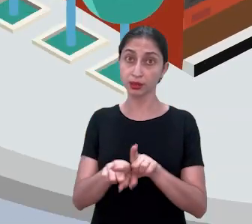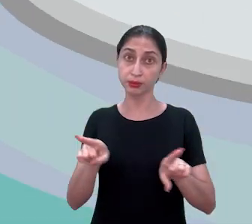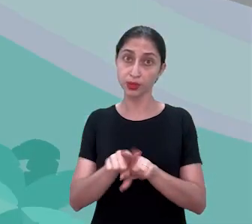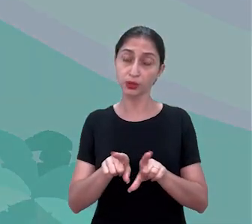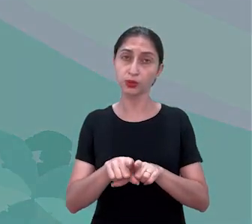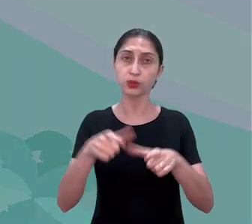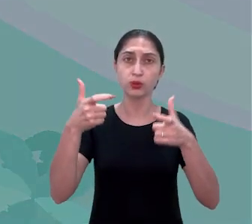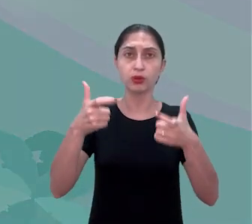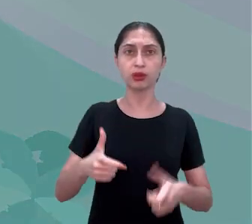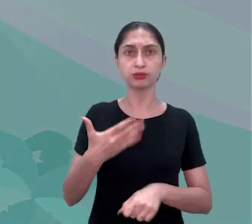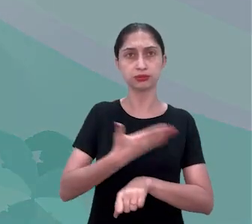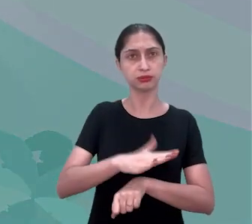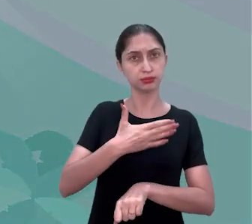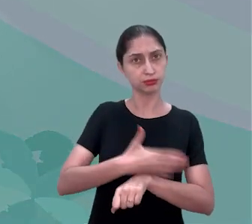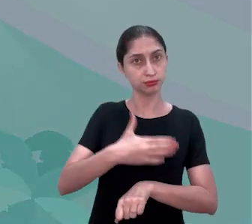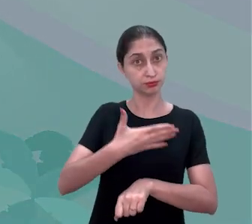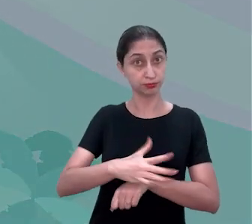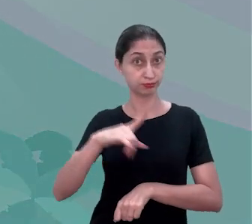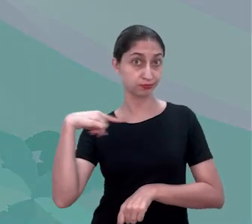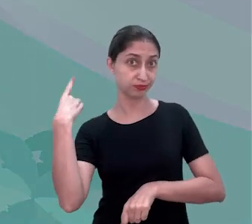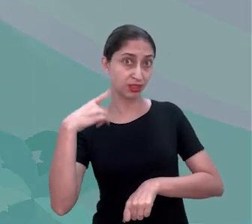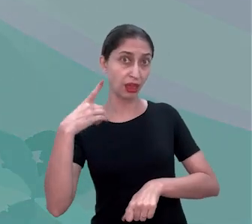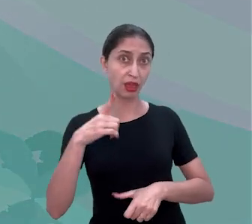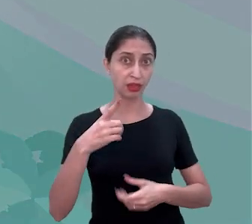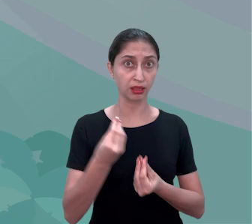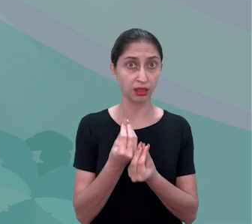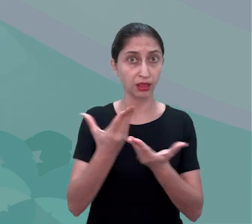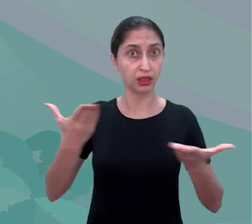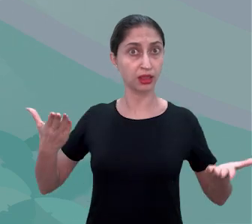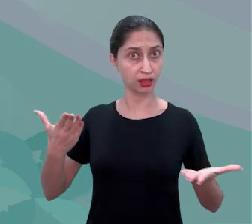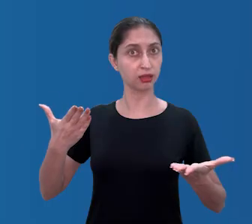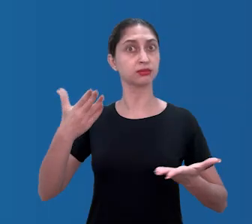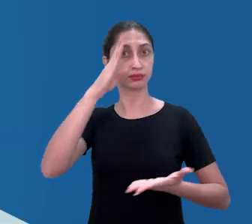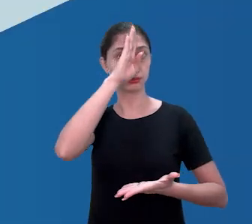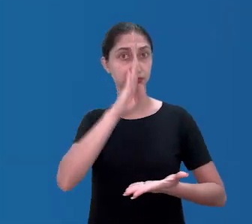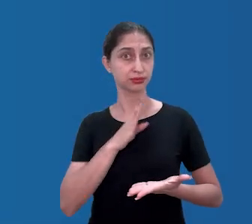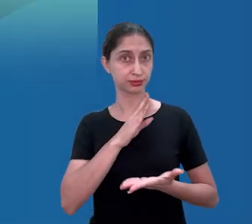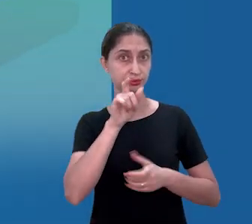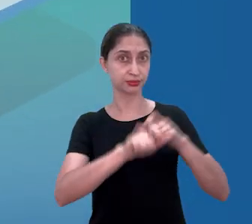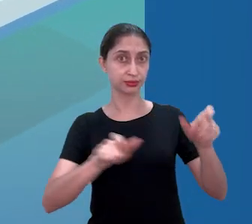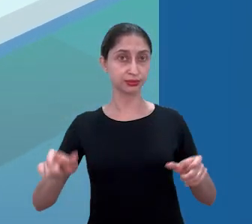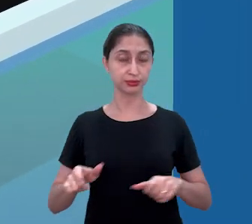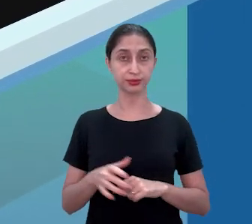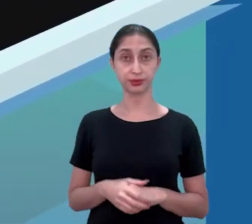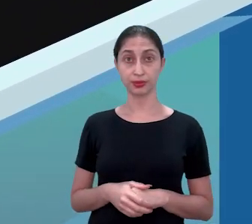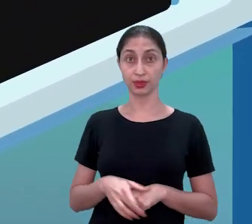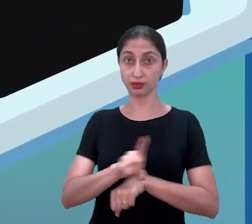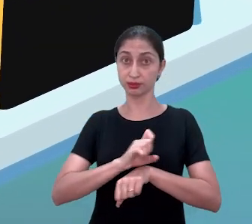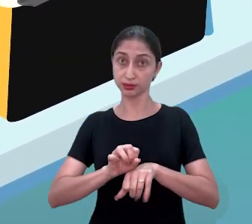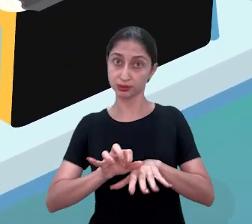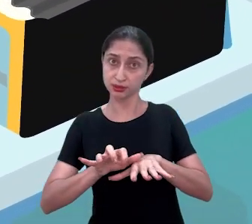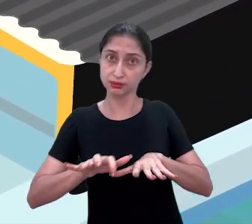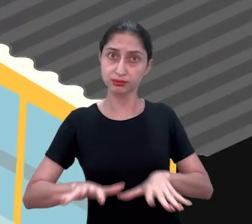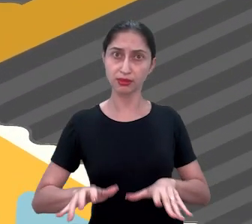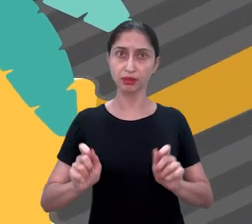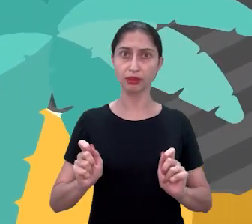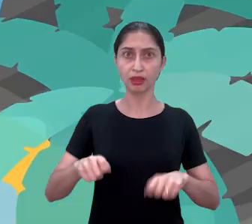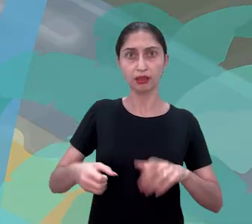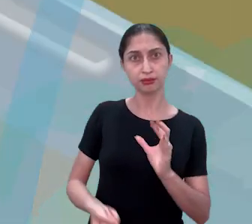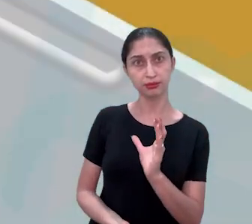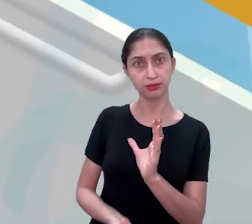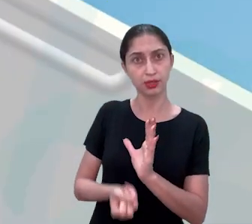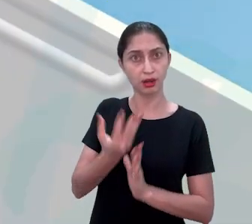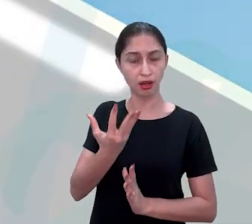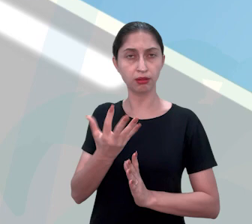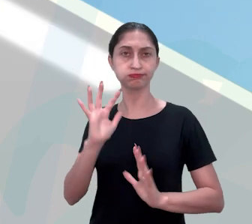práticas jurídicas, que dá atendimento jurídico gratuito à comunidade. No Design Lab, criamos os produtos e